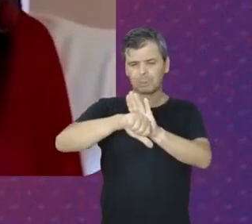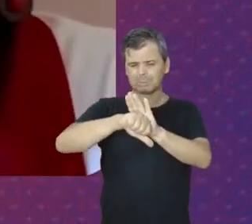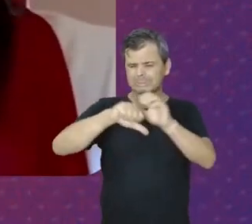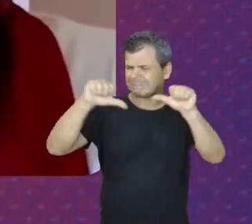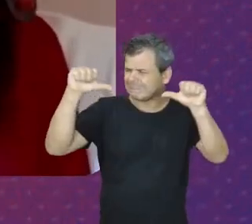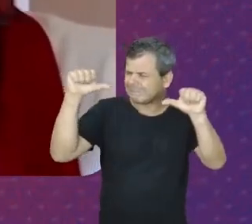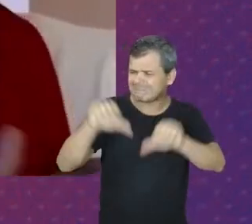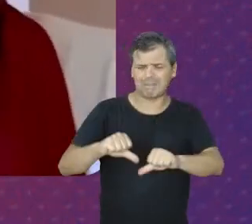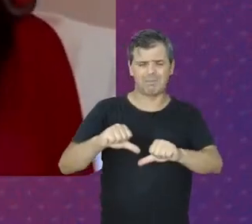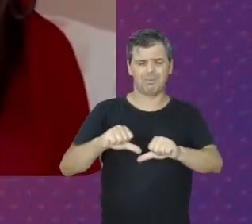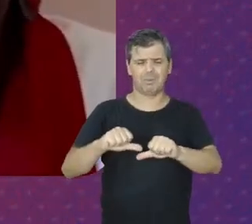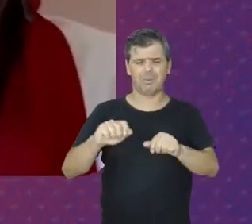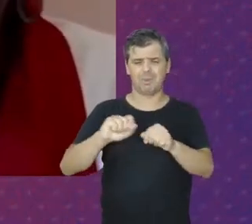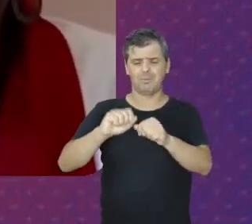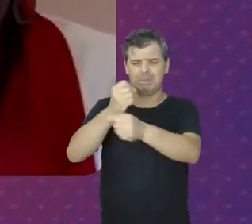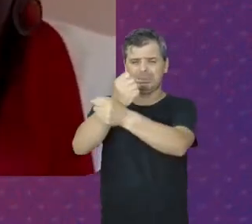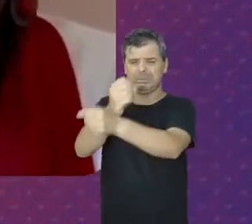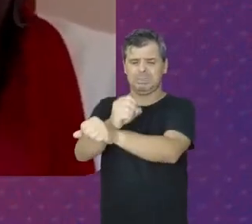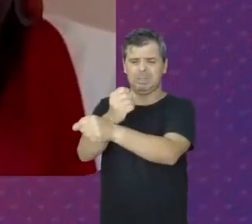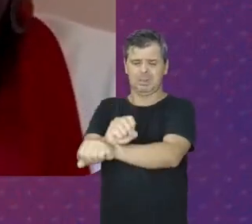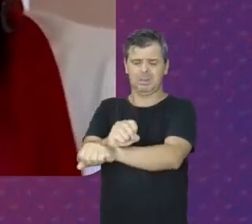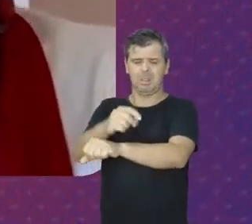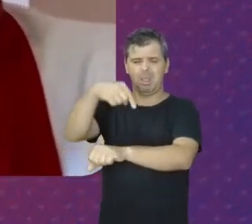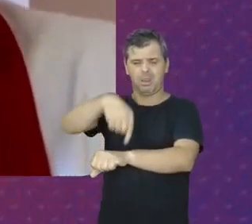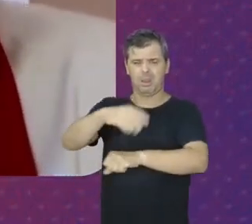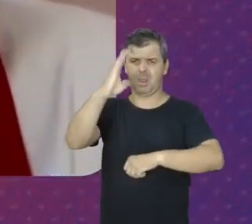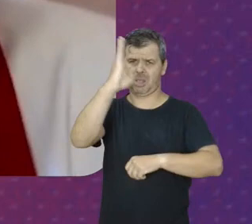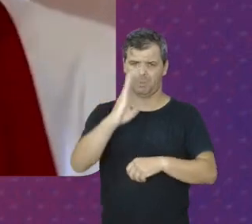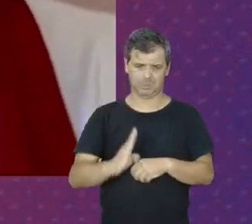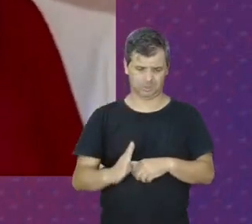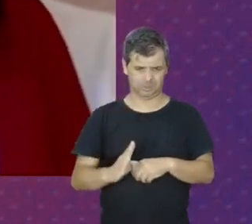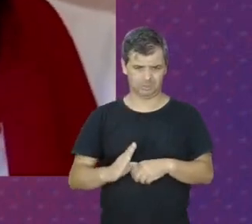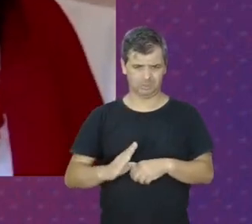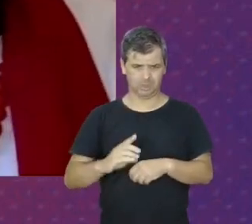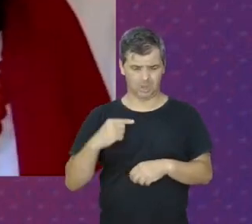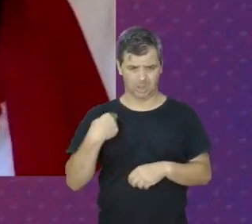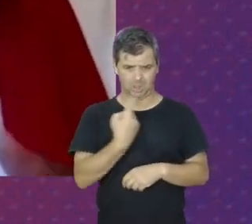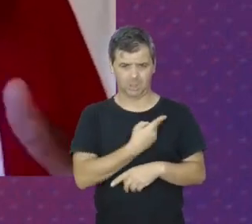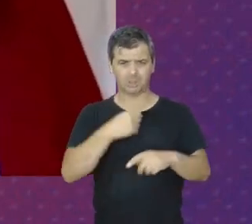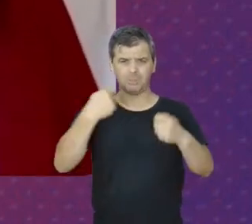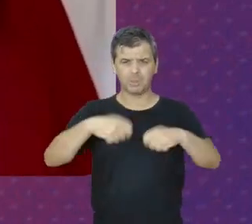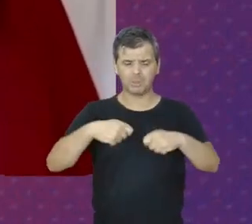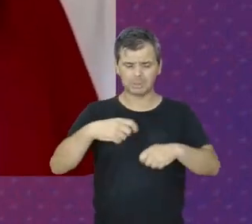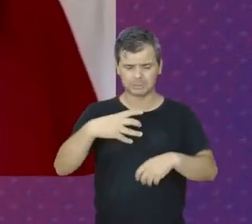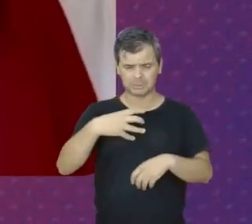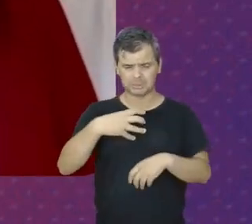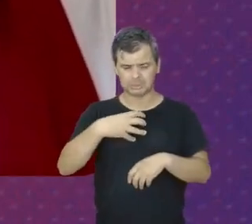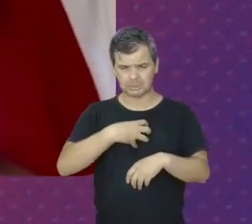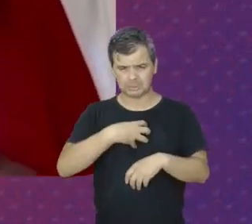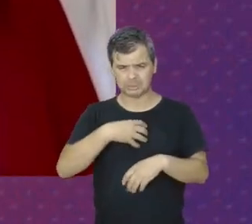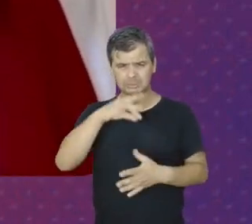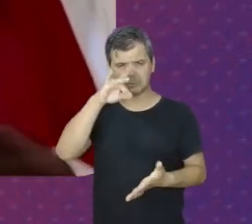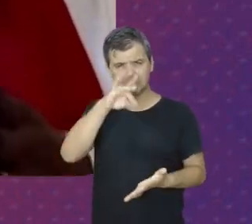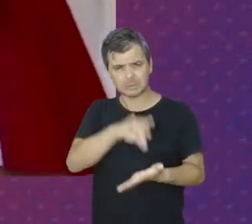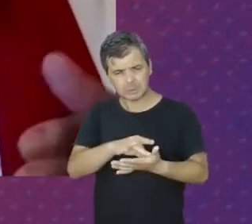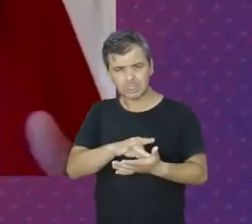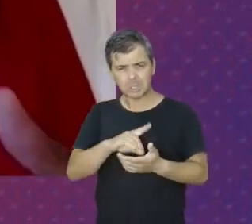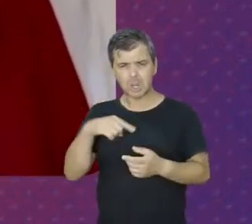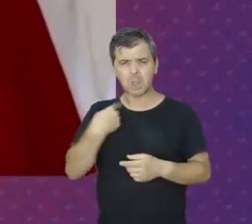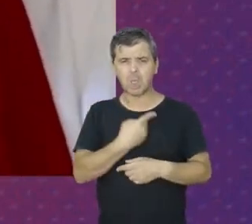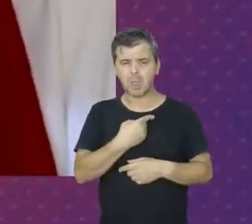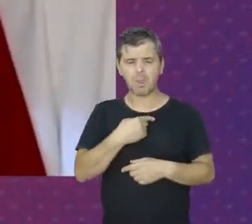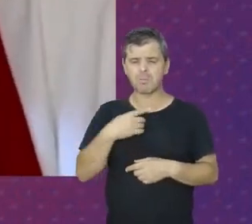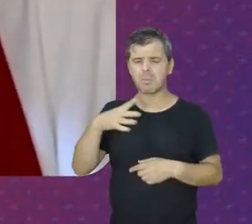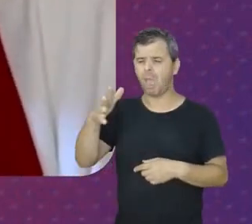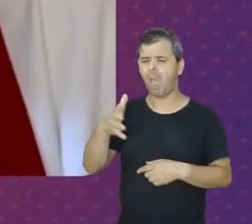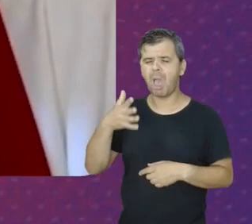horroroso que foi a escravidão no nosso país. Nós precisamos dar sentido para isso. Nós não precisamos só ficar na